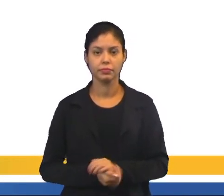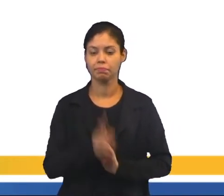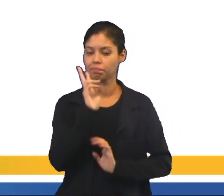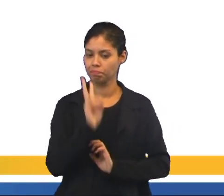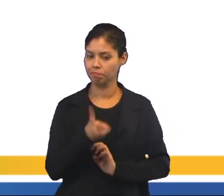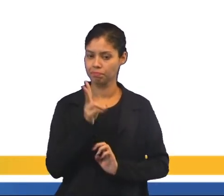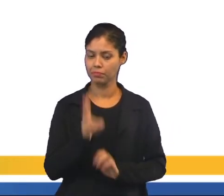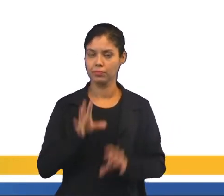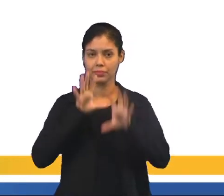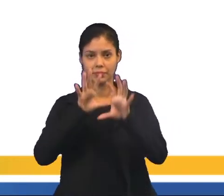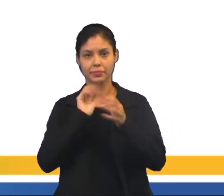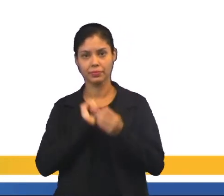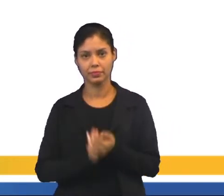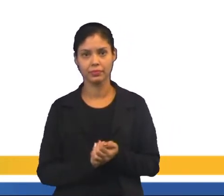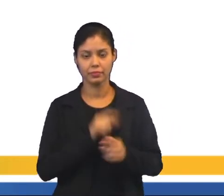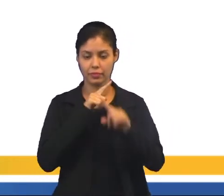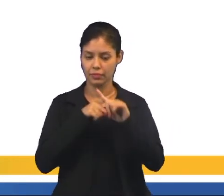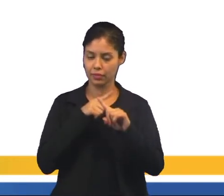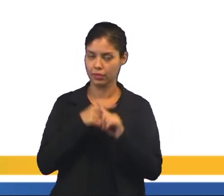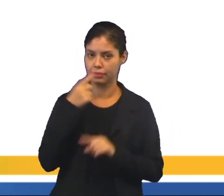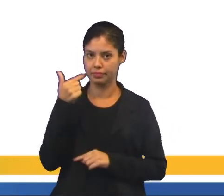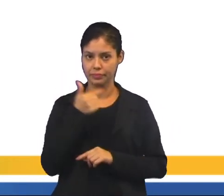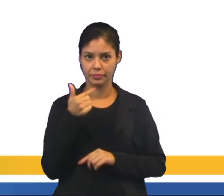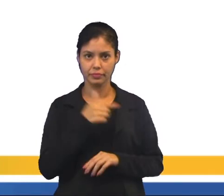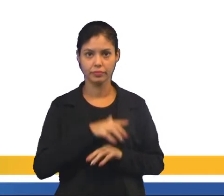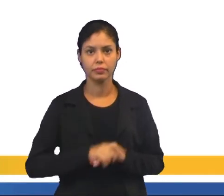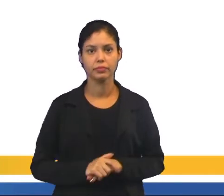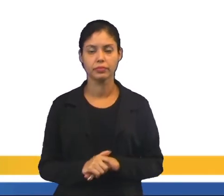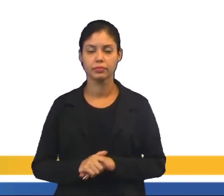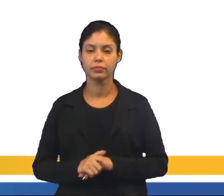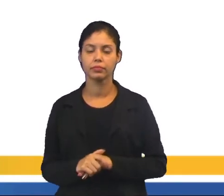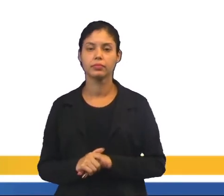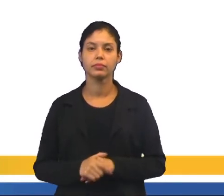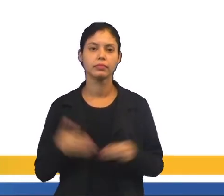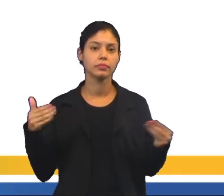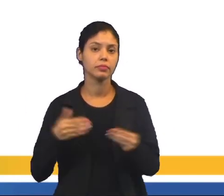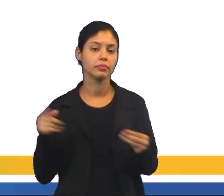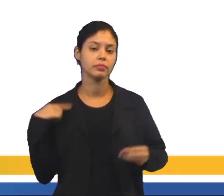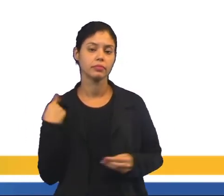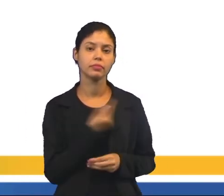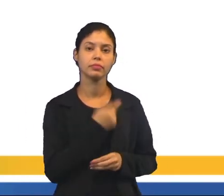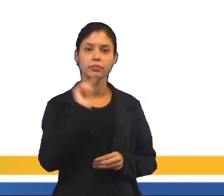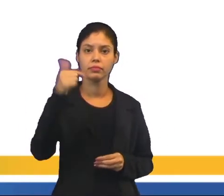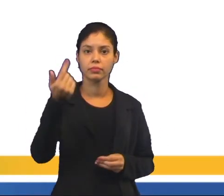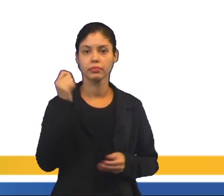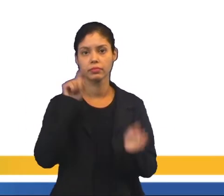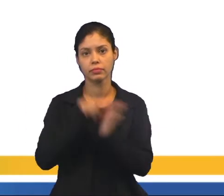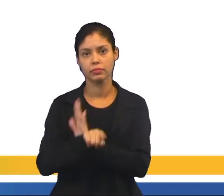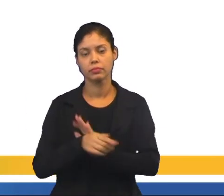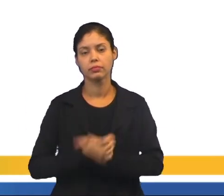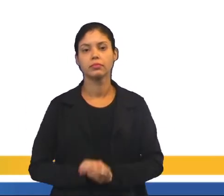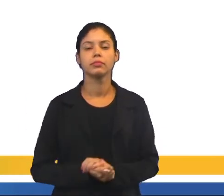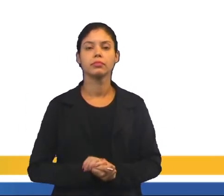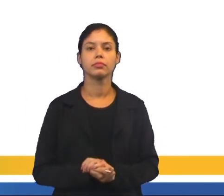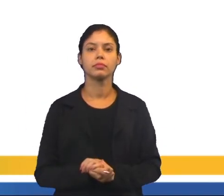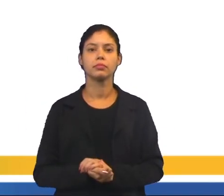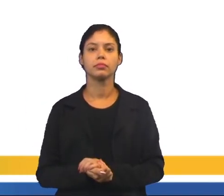Isso mesmo, foi multiplicado por 2. Agora, vamos para a próxima questão.